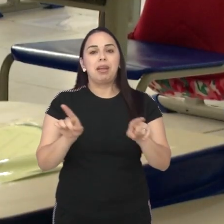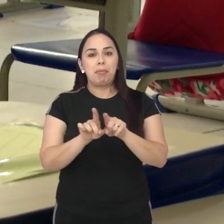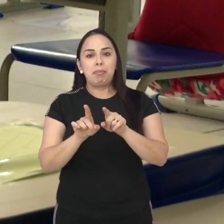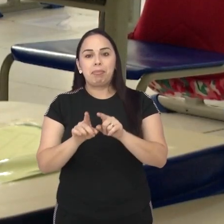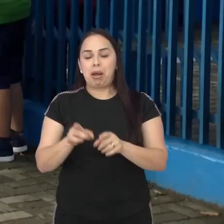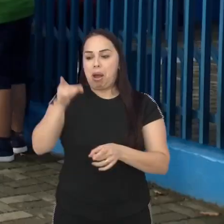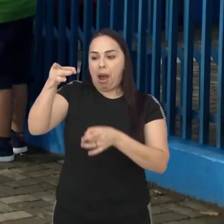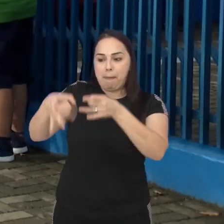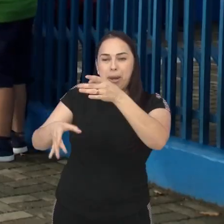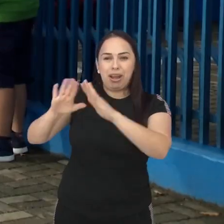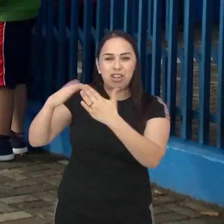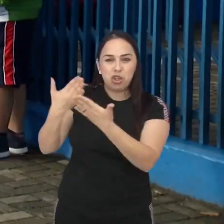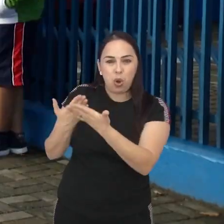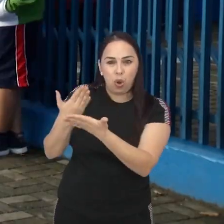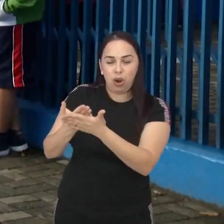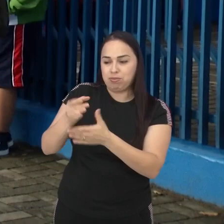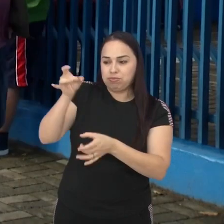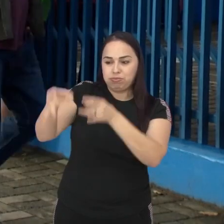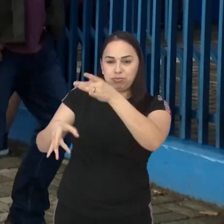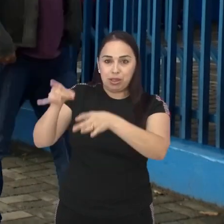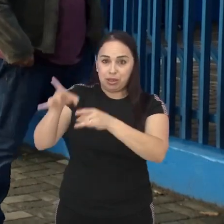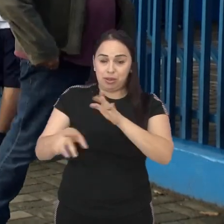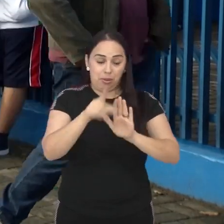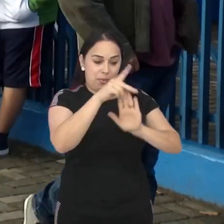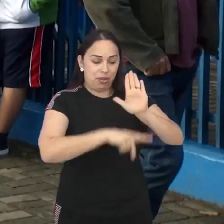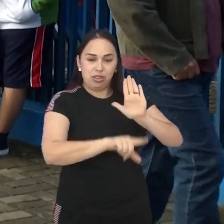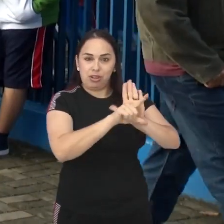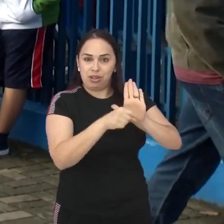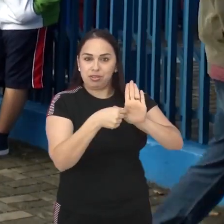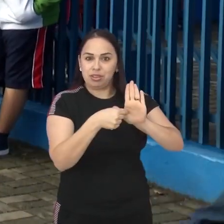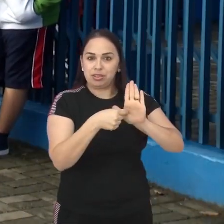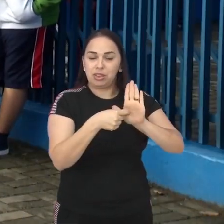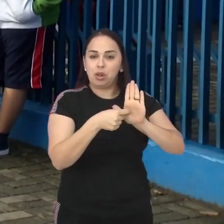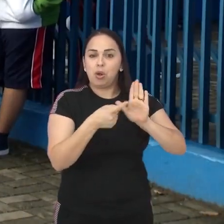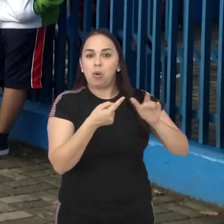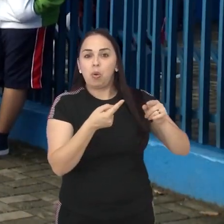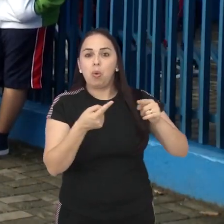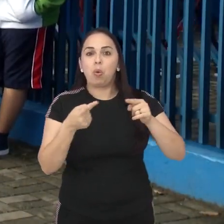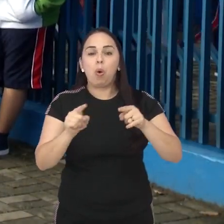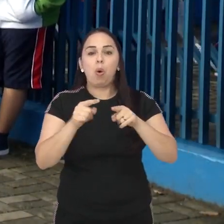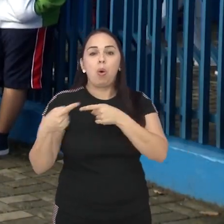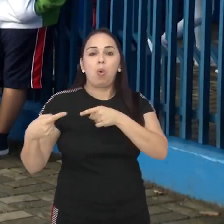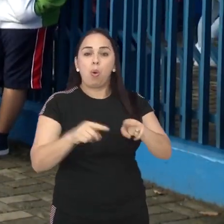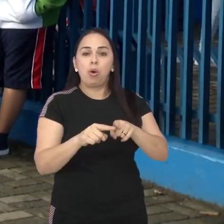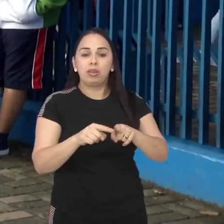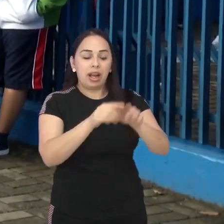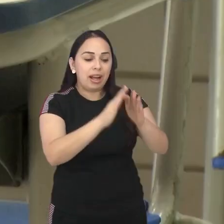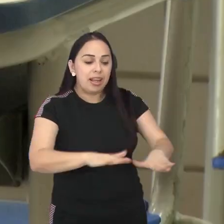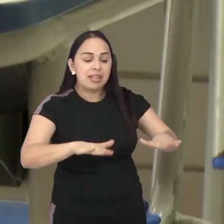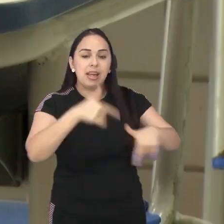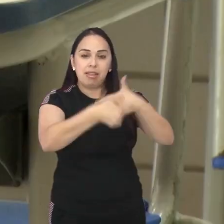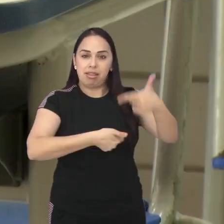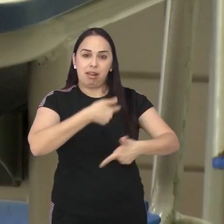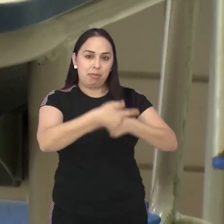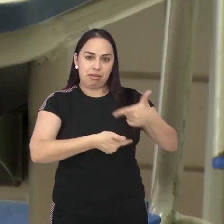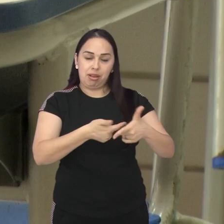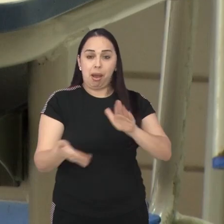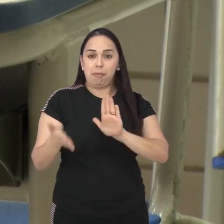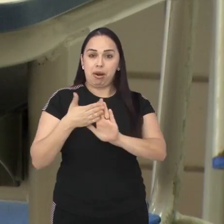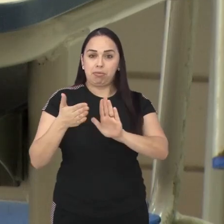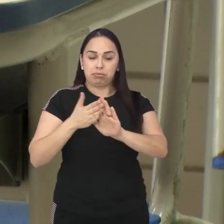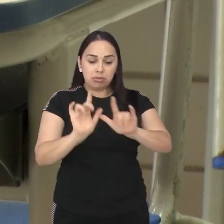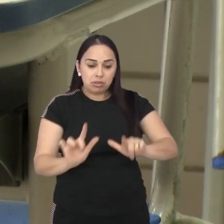evasão escolar, um projeto de lei aprovado criou o Dia Municipal de Combate ao Trabalho Infantil, que pretende